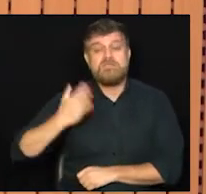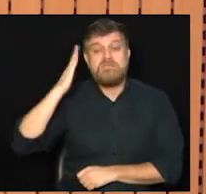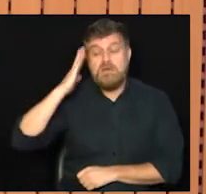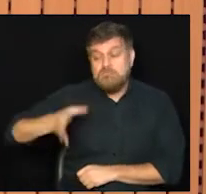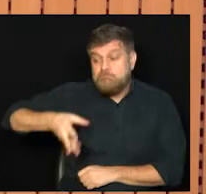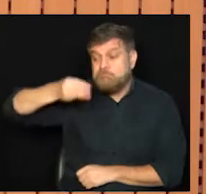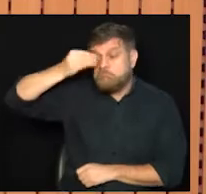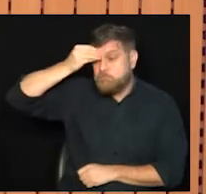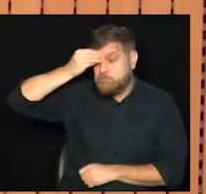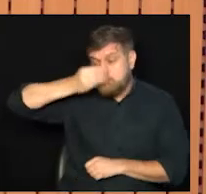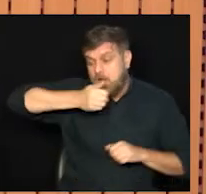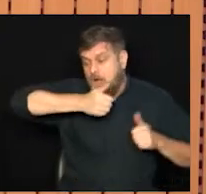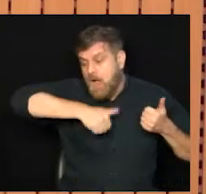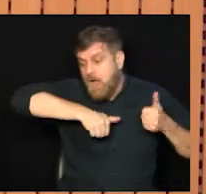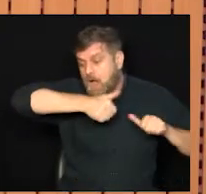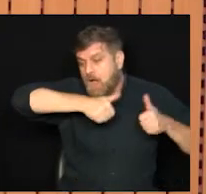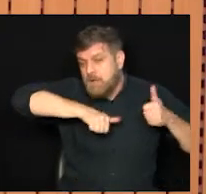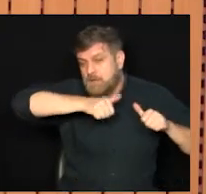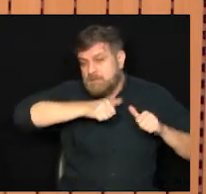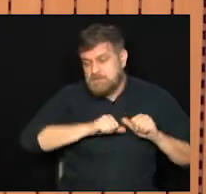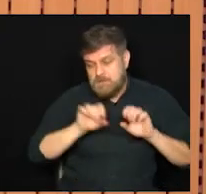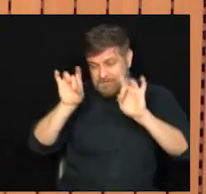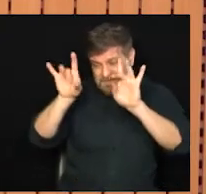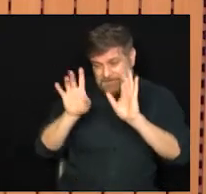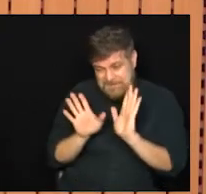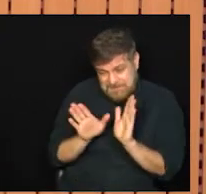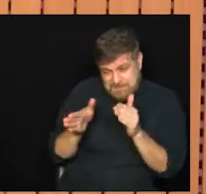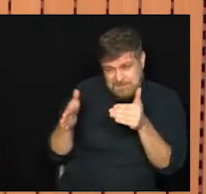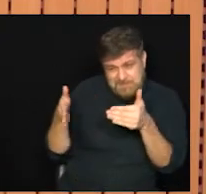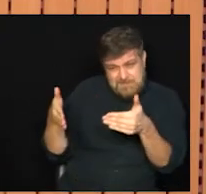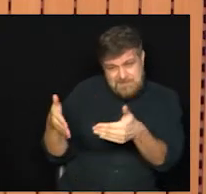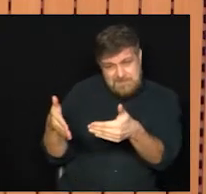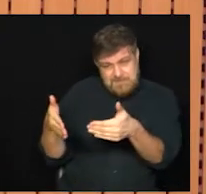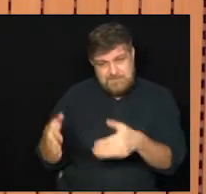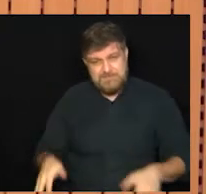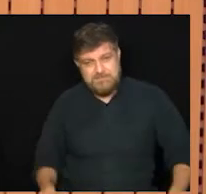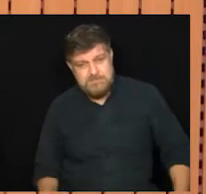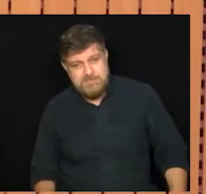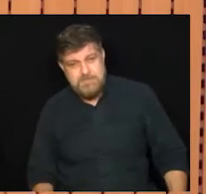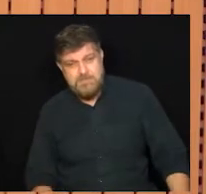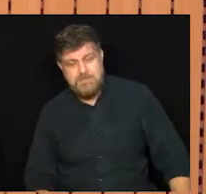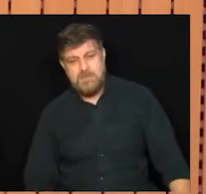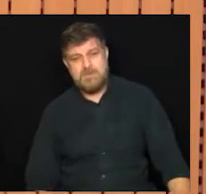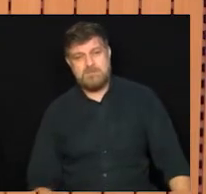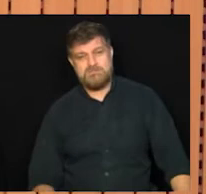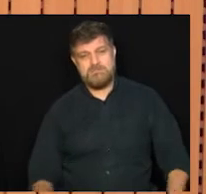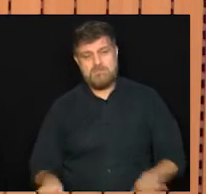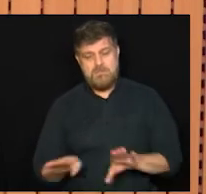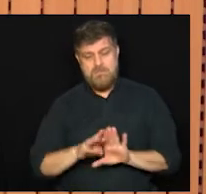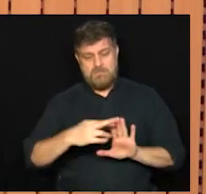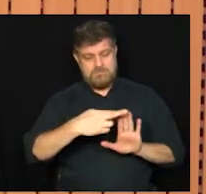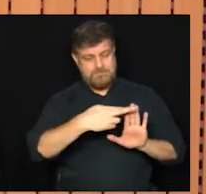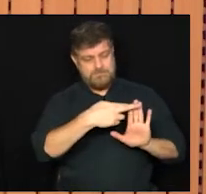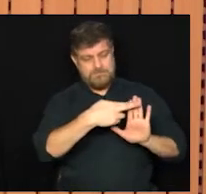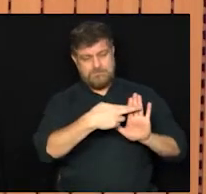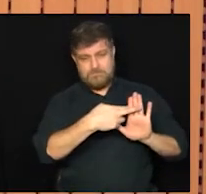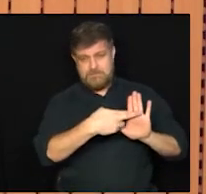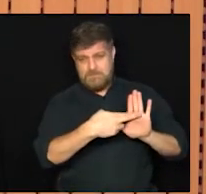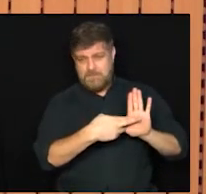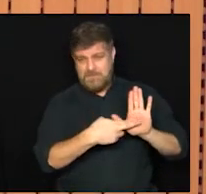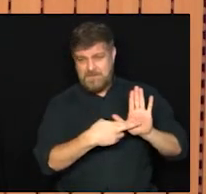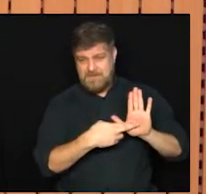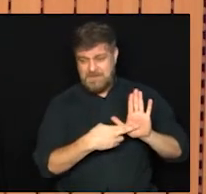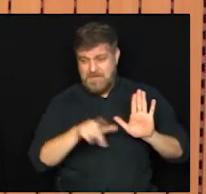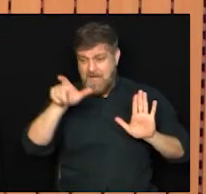e analisar especialmente essa questão. O critério da cobrança